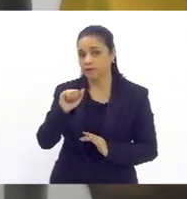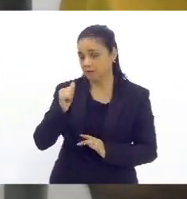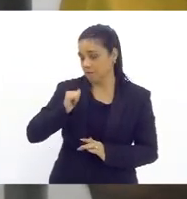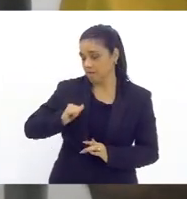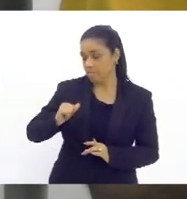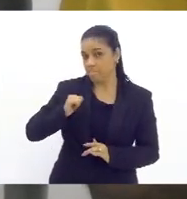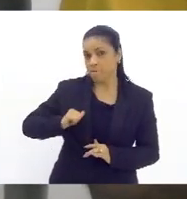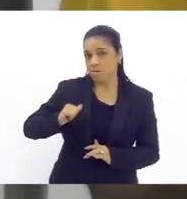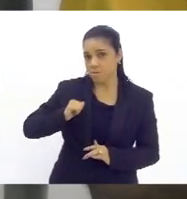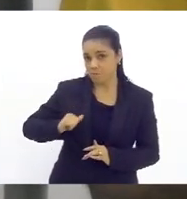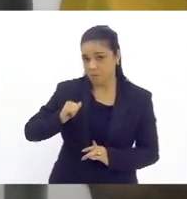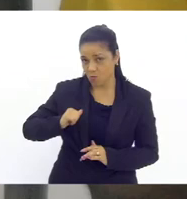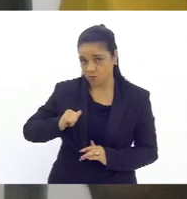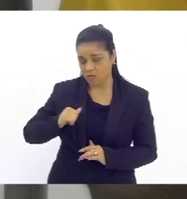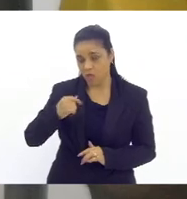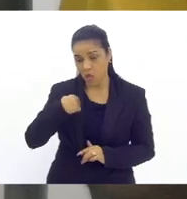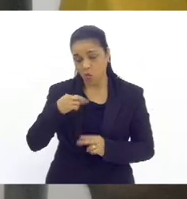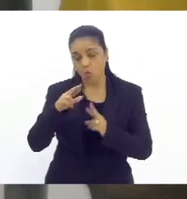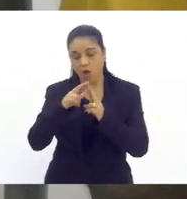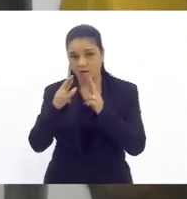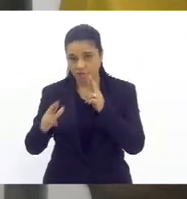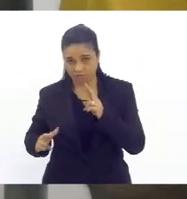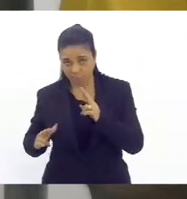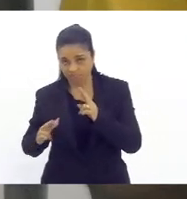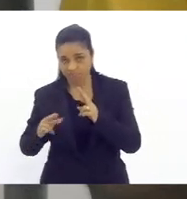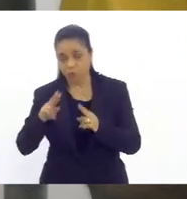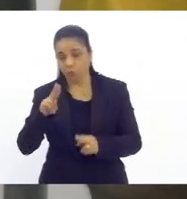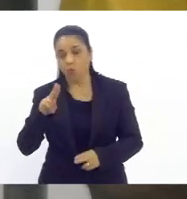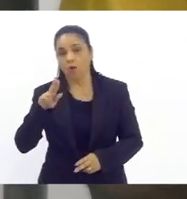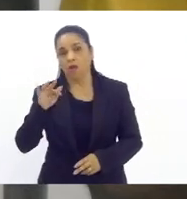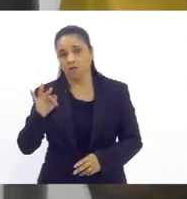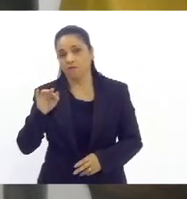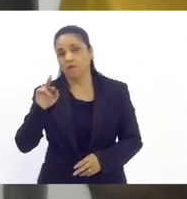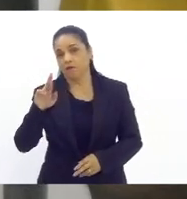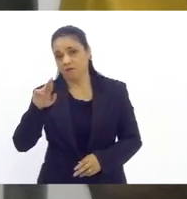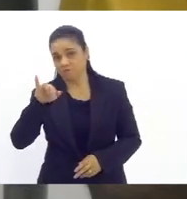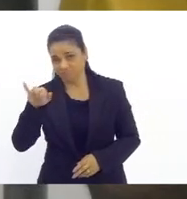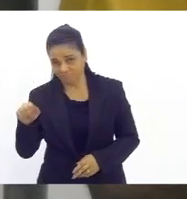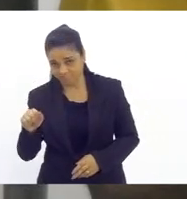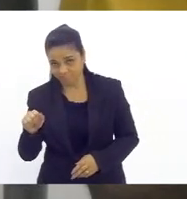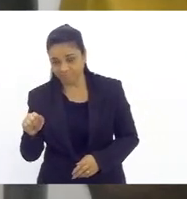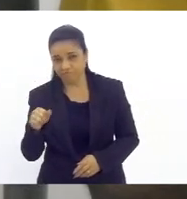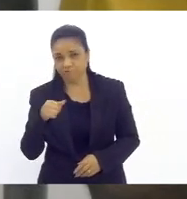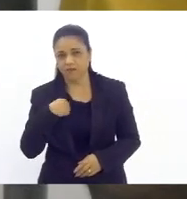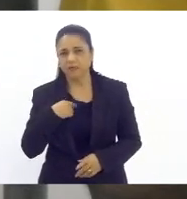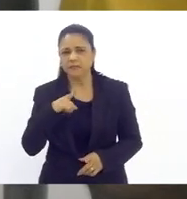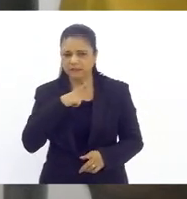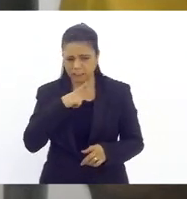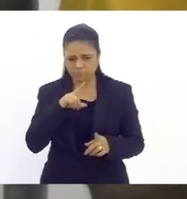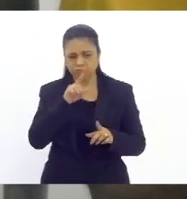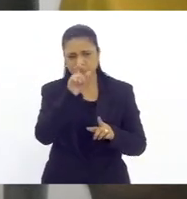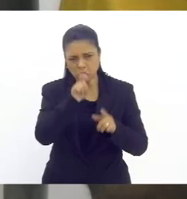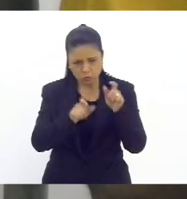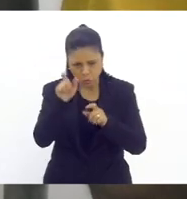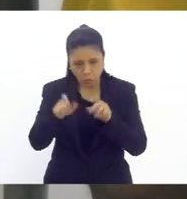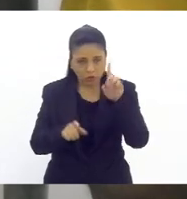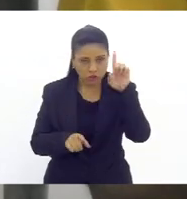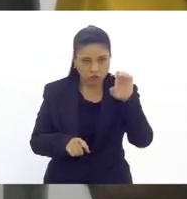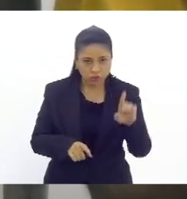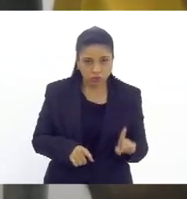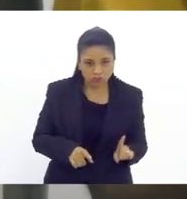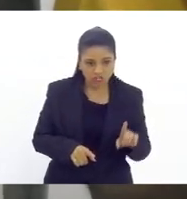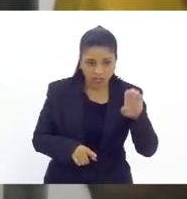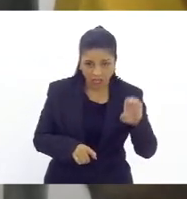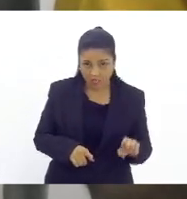nas universidades eu sou da UFRJ muita gente De esquerda não é no início era contra leite por dia